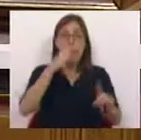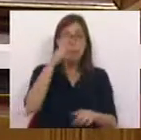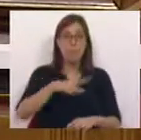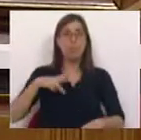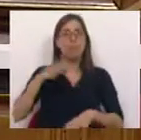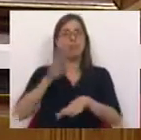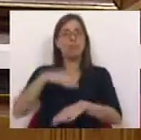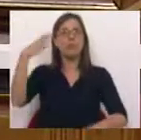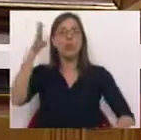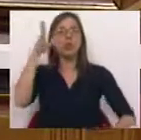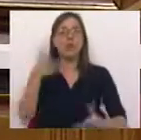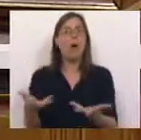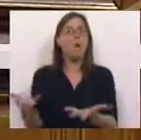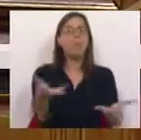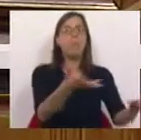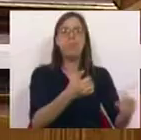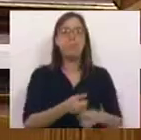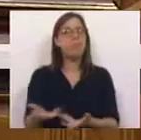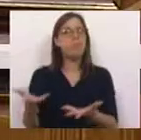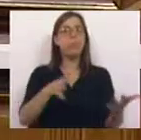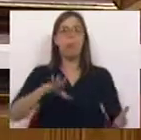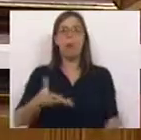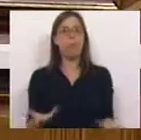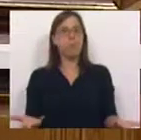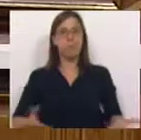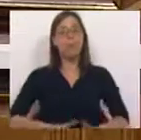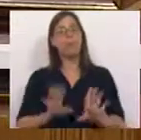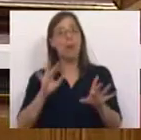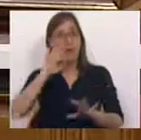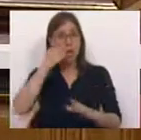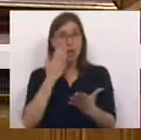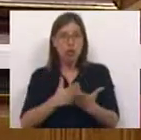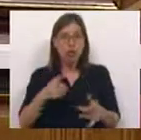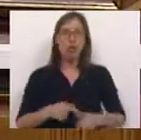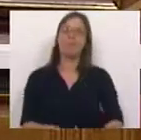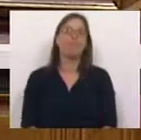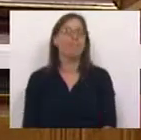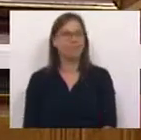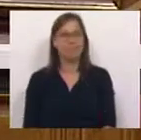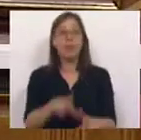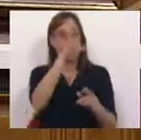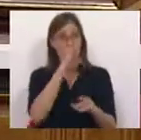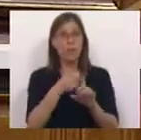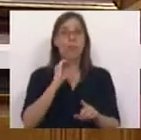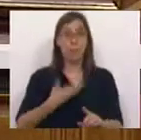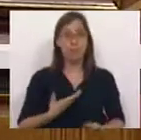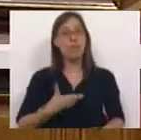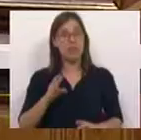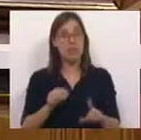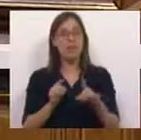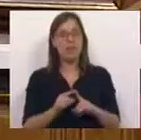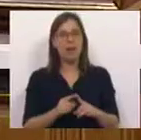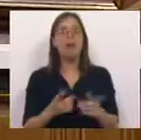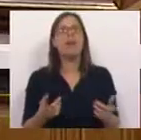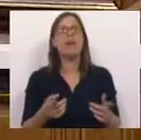de portugueses a emigrar por não encontrarem trabalho no seu país. Mas os estragos não se ficaram por aqui, porque o Governo PSD-CDS